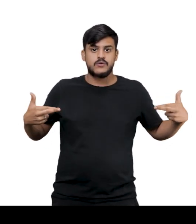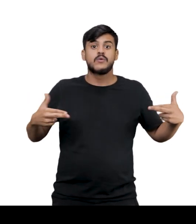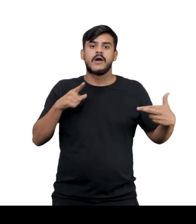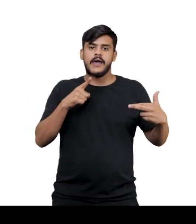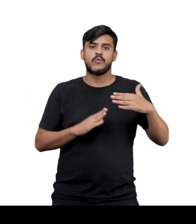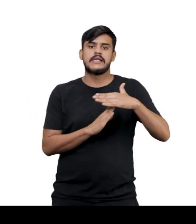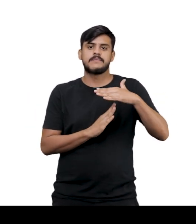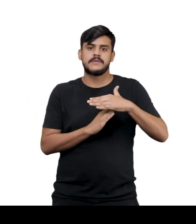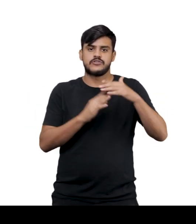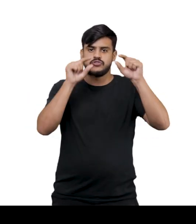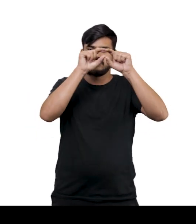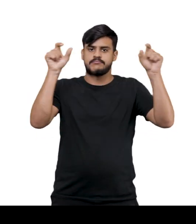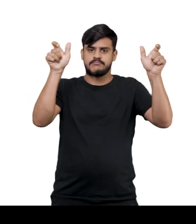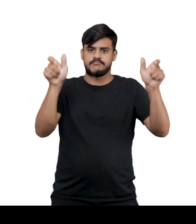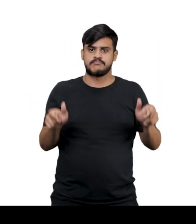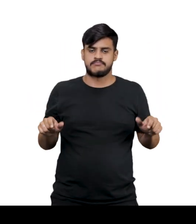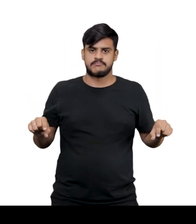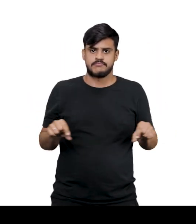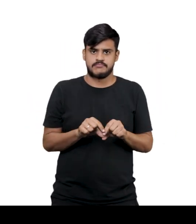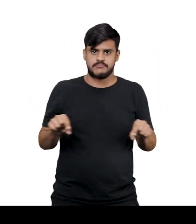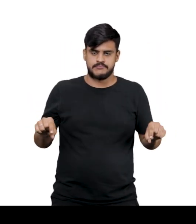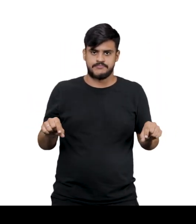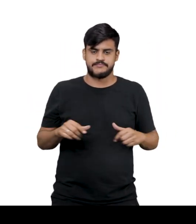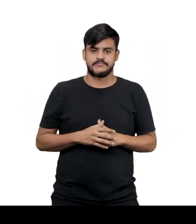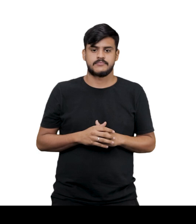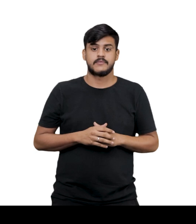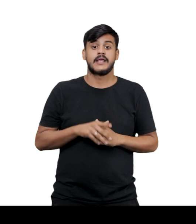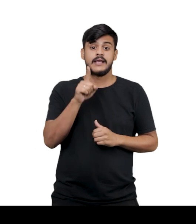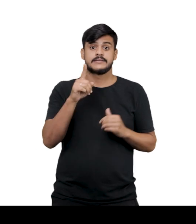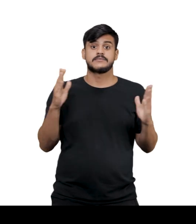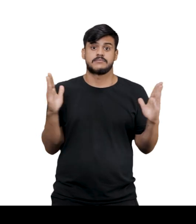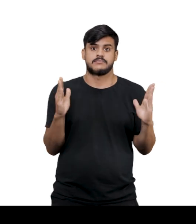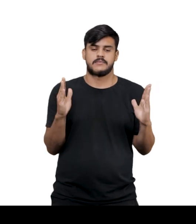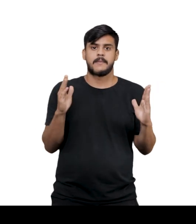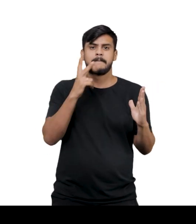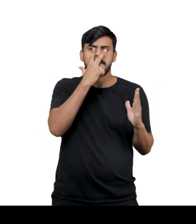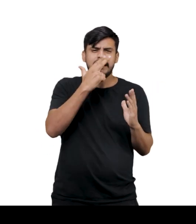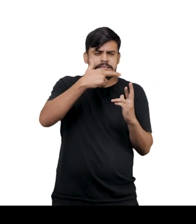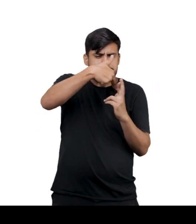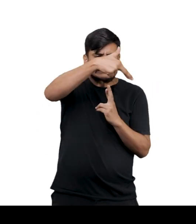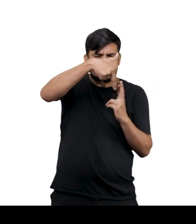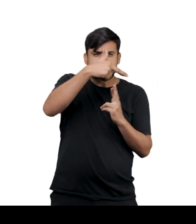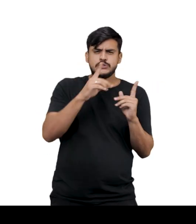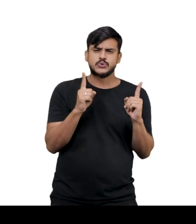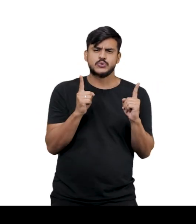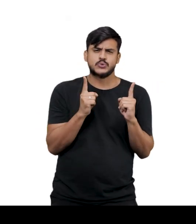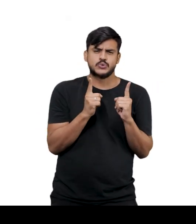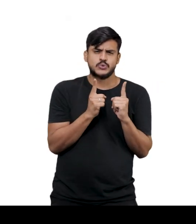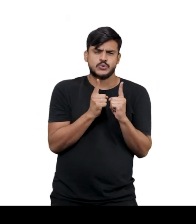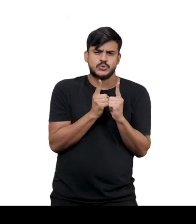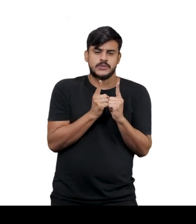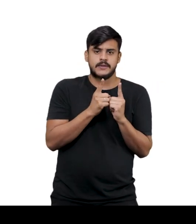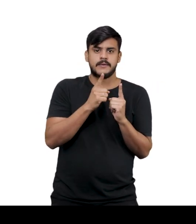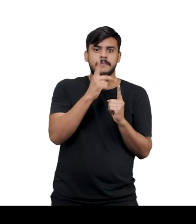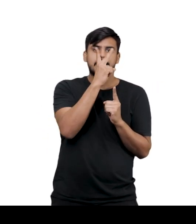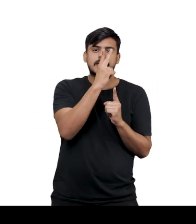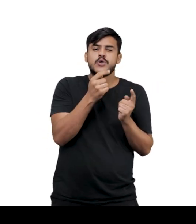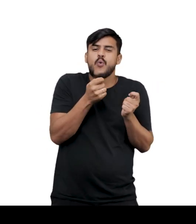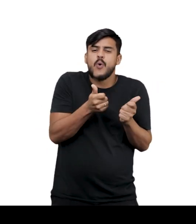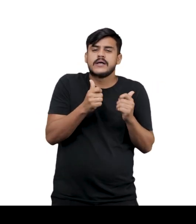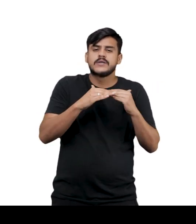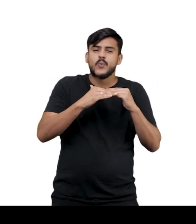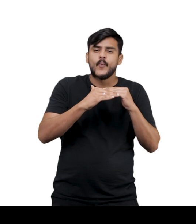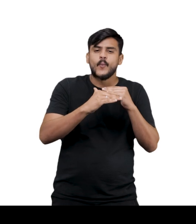fios entrelaçados delimita o painel. Nesse trecho mais compacto, o trançado é mais